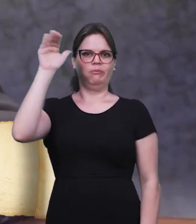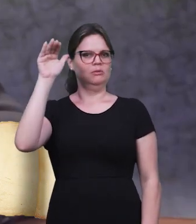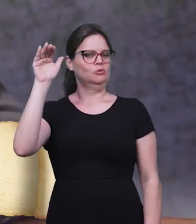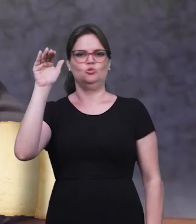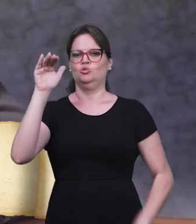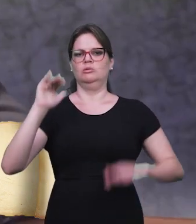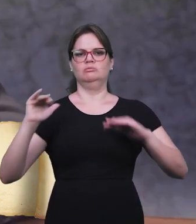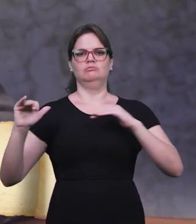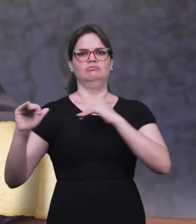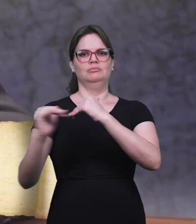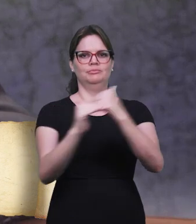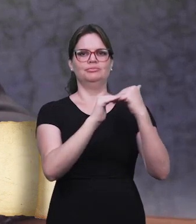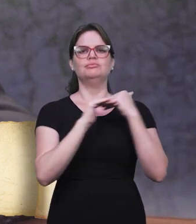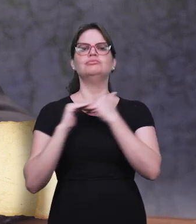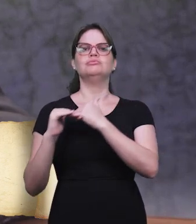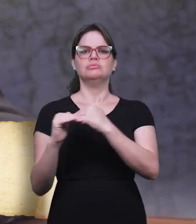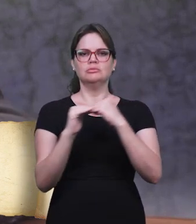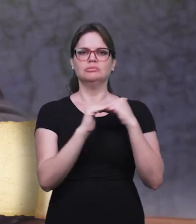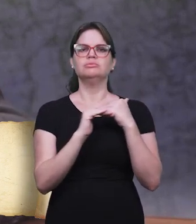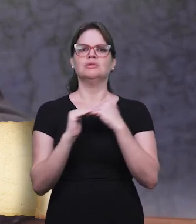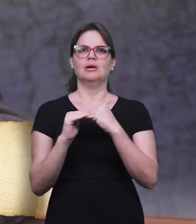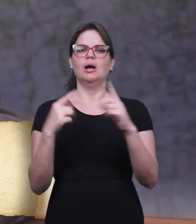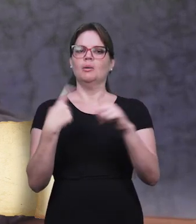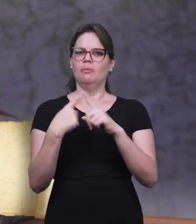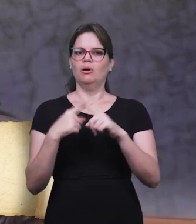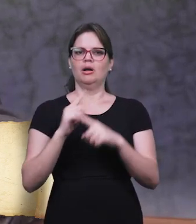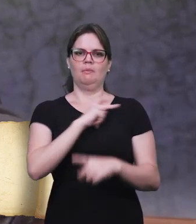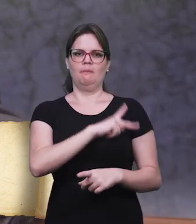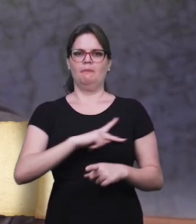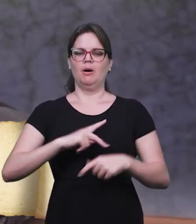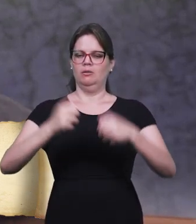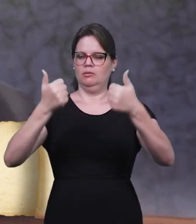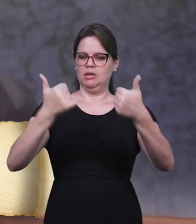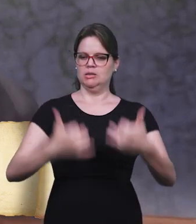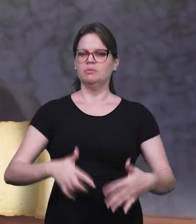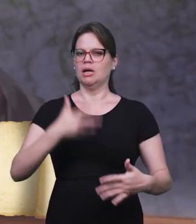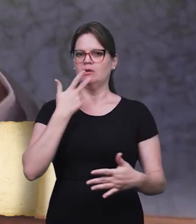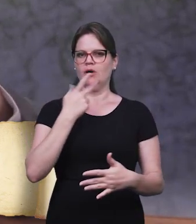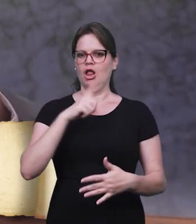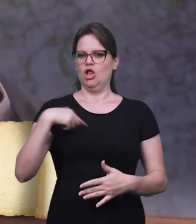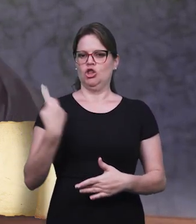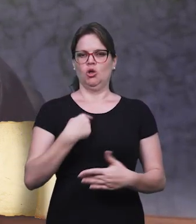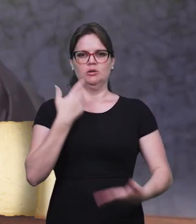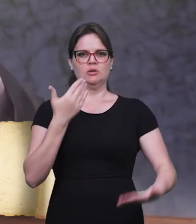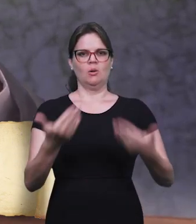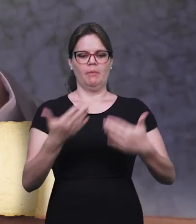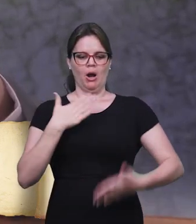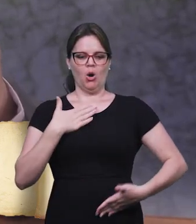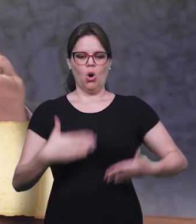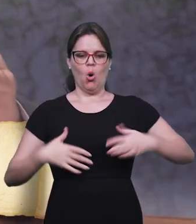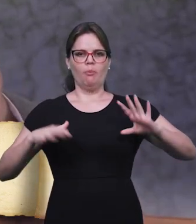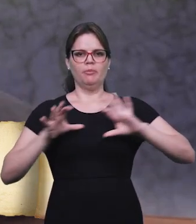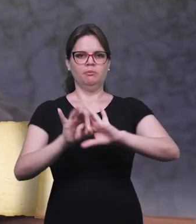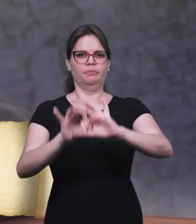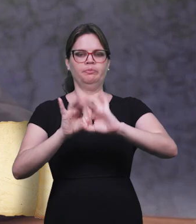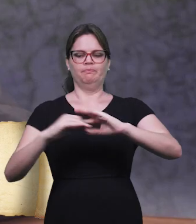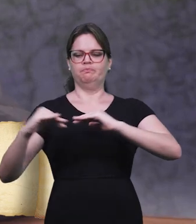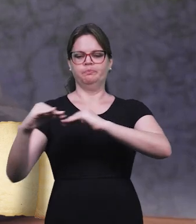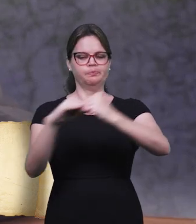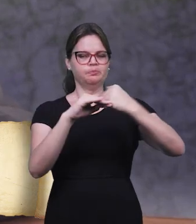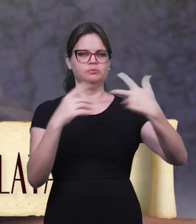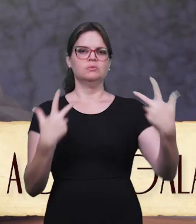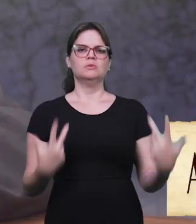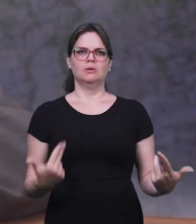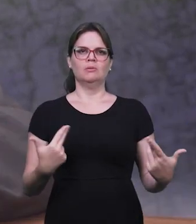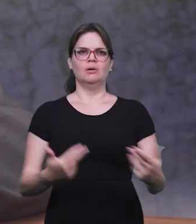nem superior, até porque ele também iria falar sobre a doutrina de corpo e ele era sujeito à igreja também no corpo.